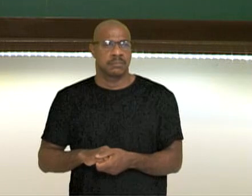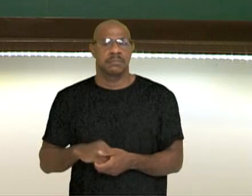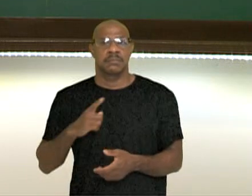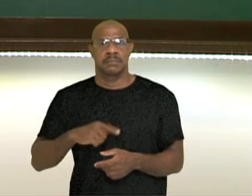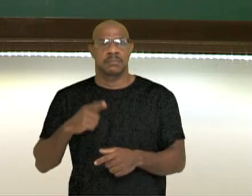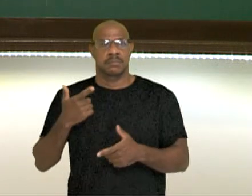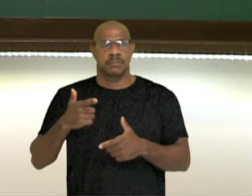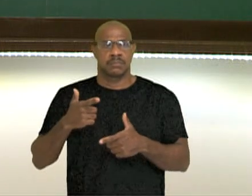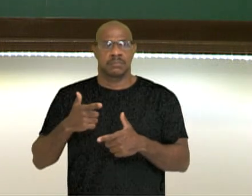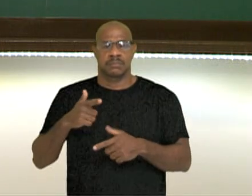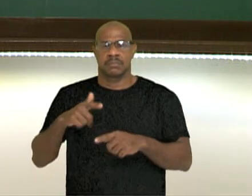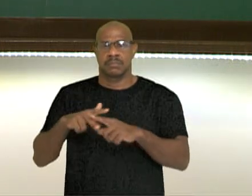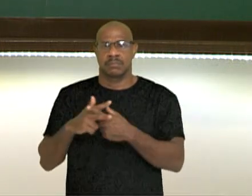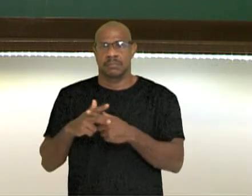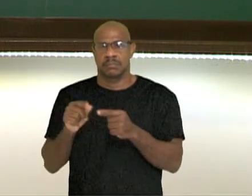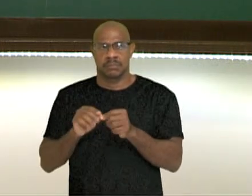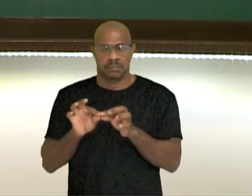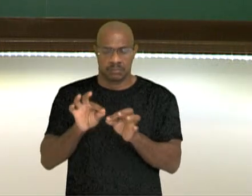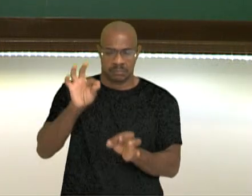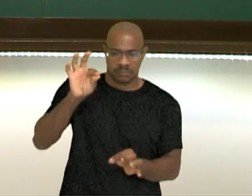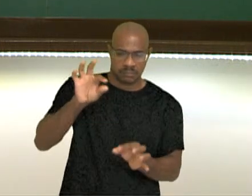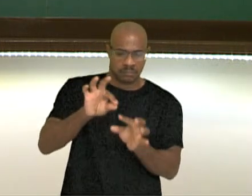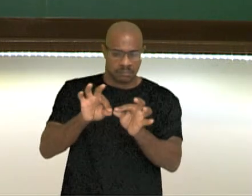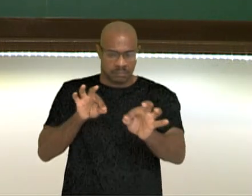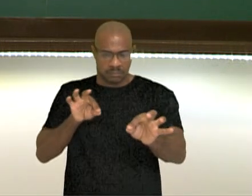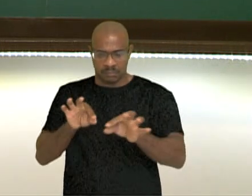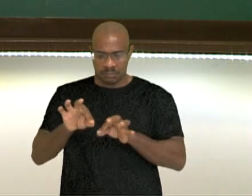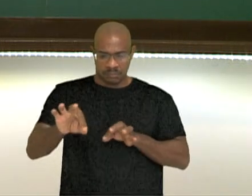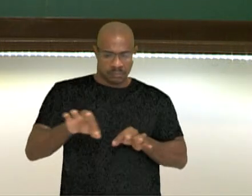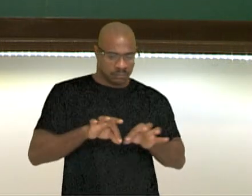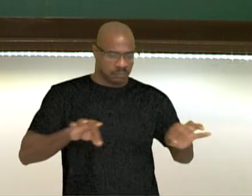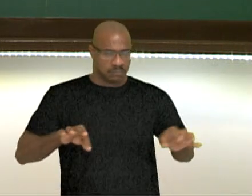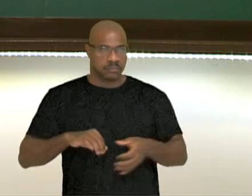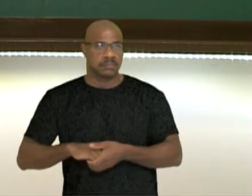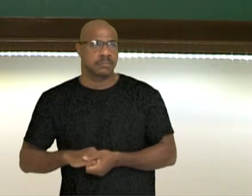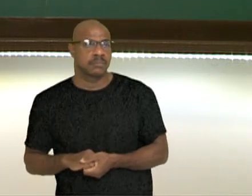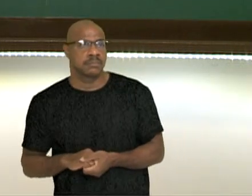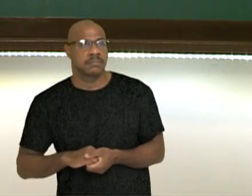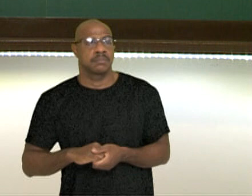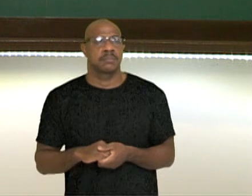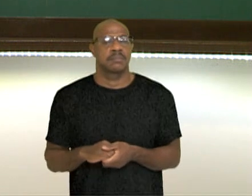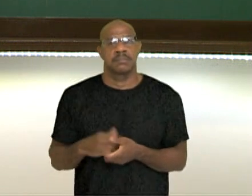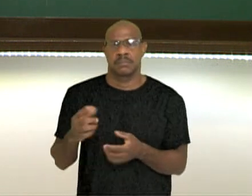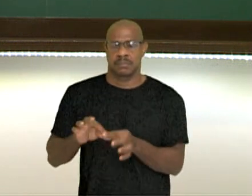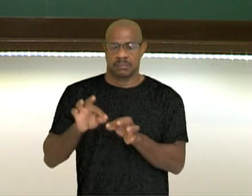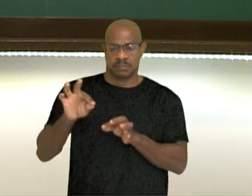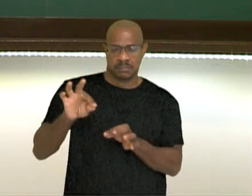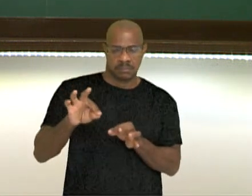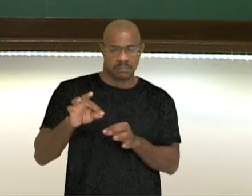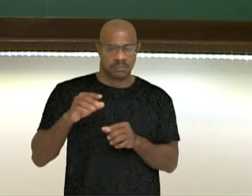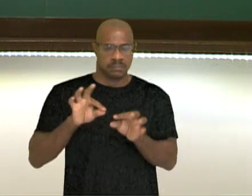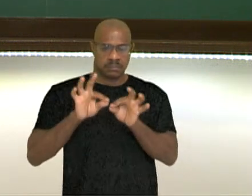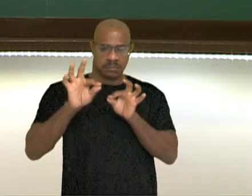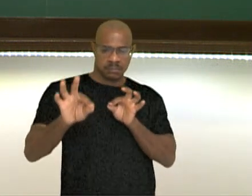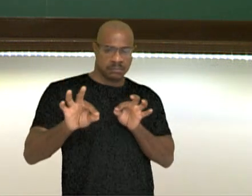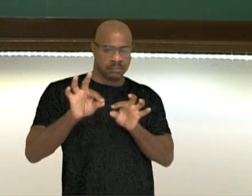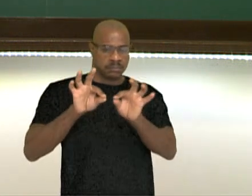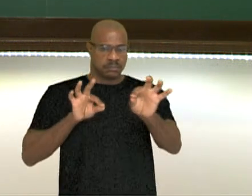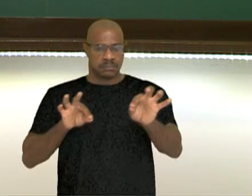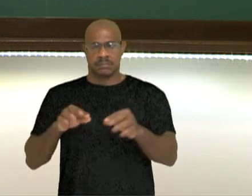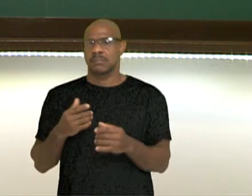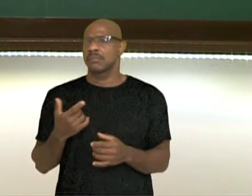instrumento que serve para medir distâncias inacessíveis, né? Ou então para medir ângulos, distâncias ou